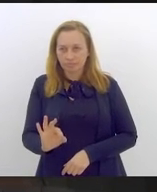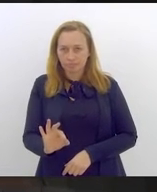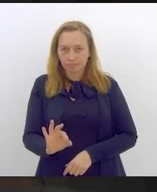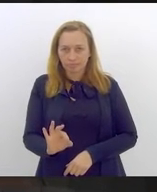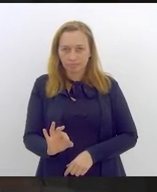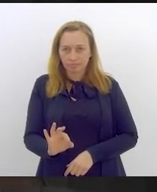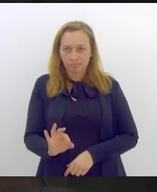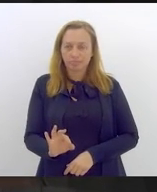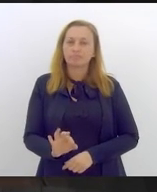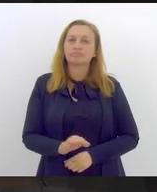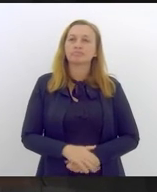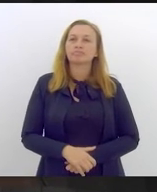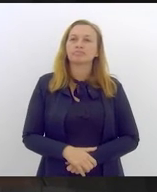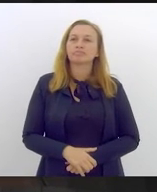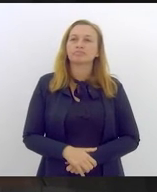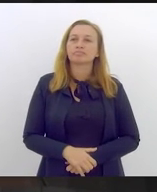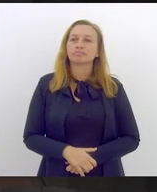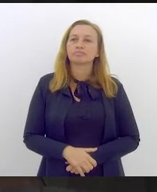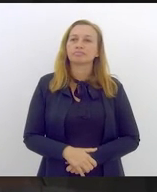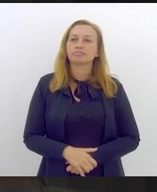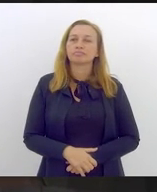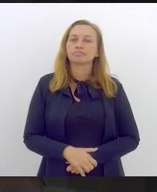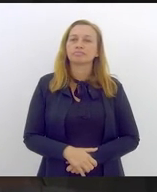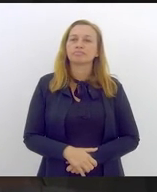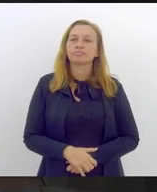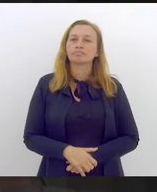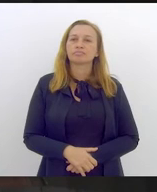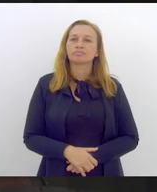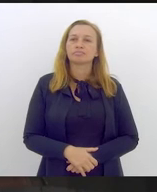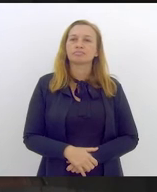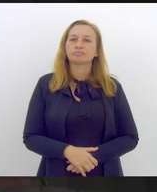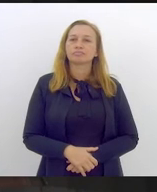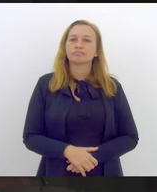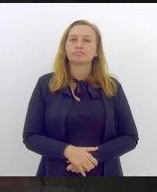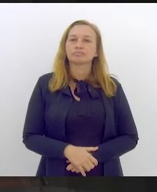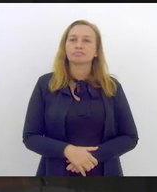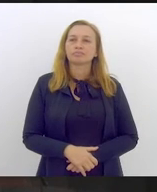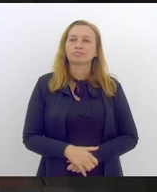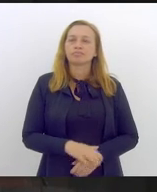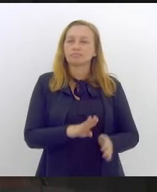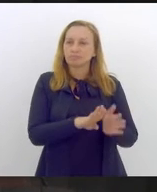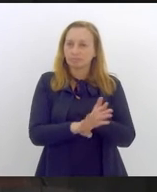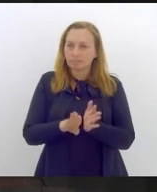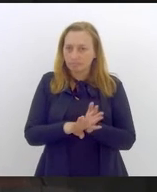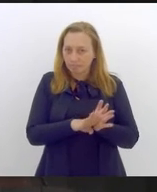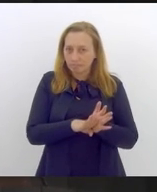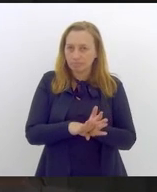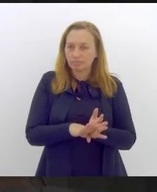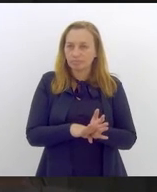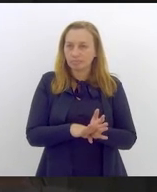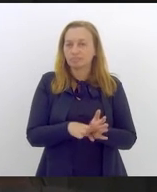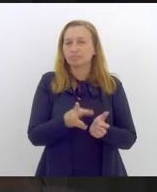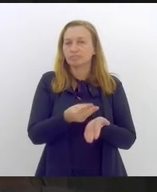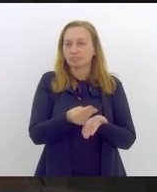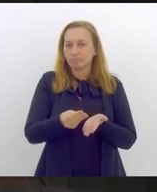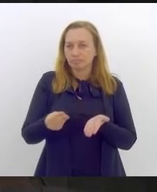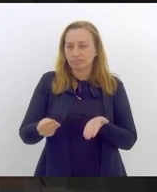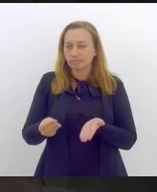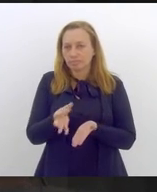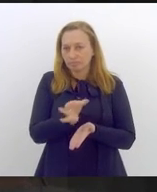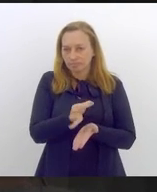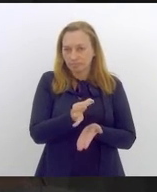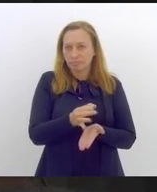25%, mas 35% para para a despesas para a distribuição específica